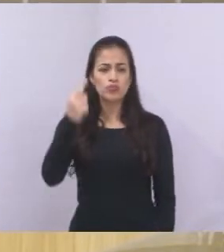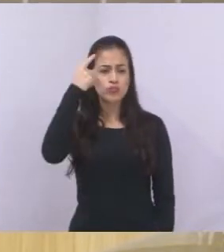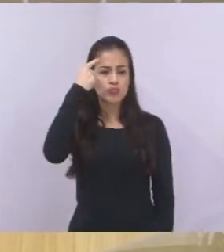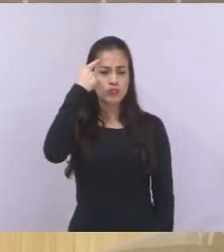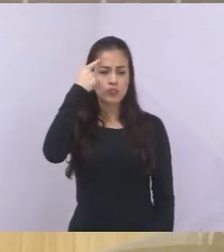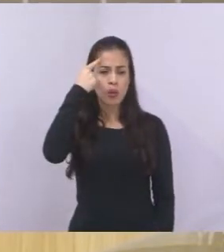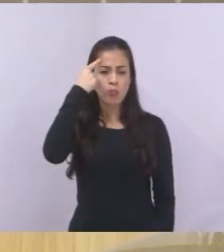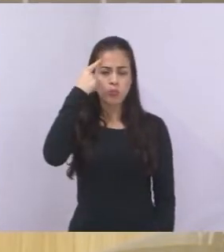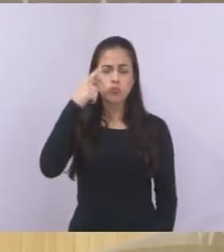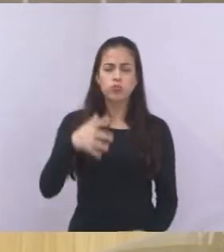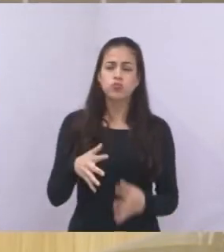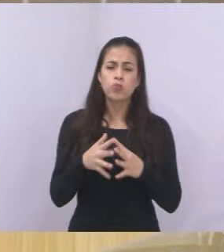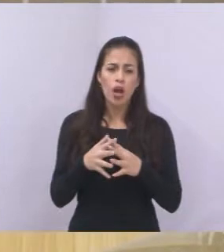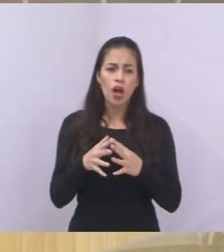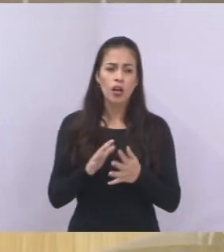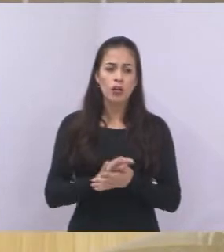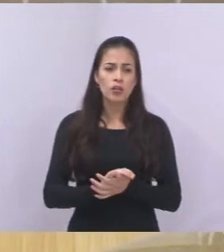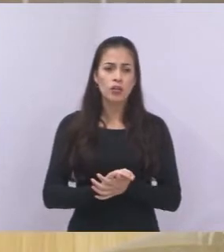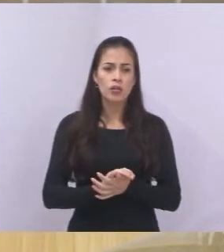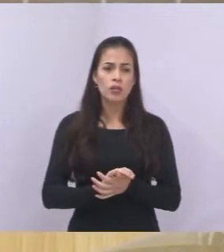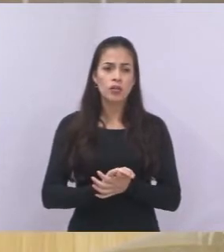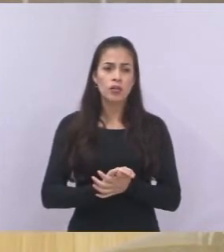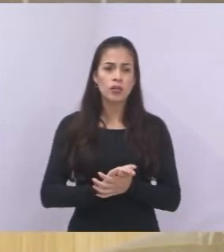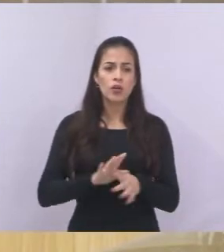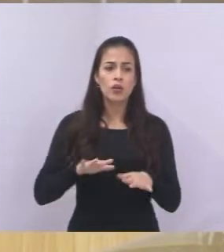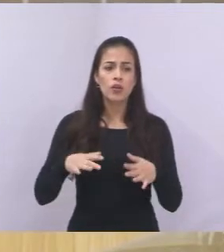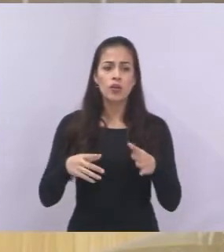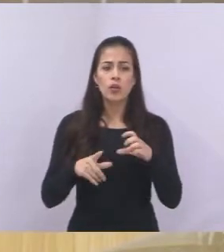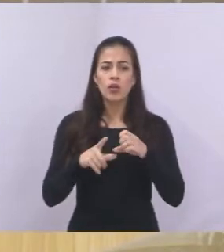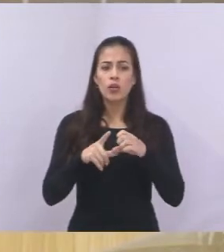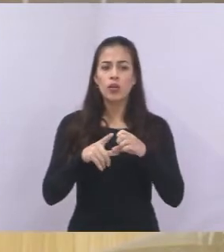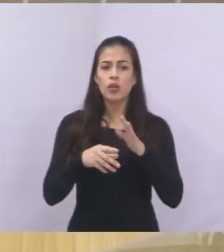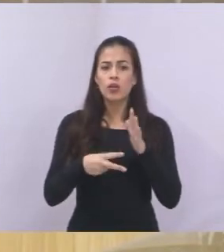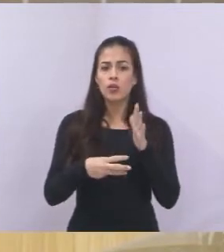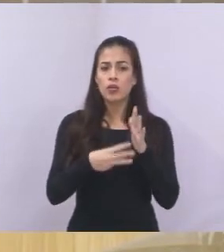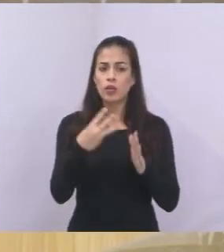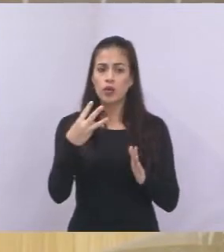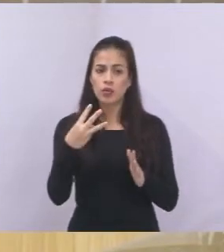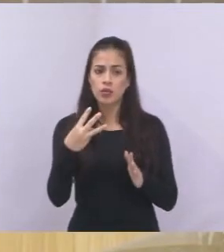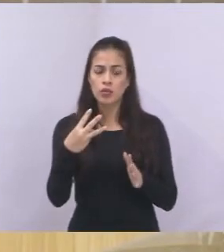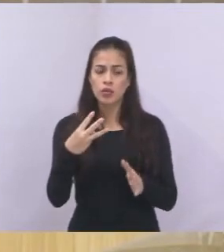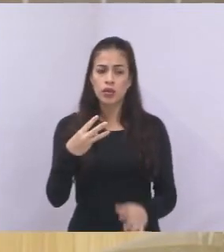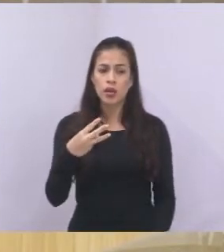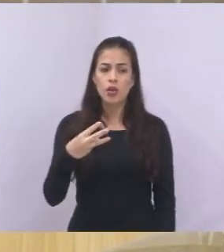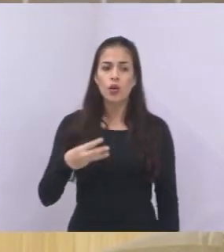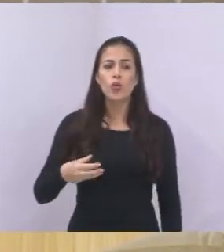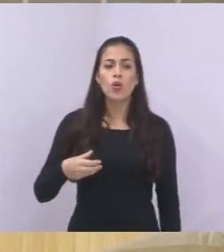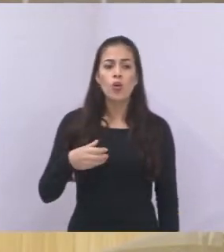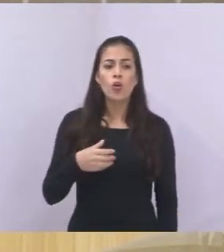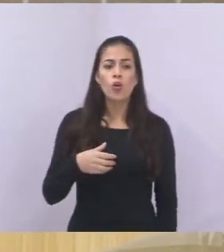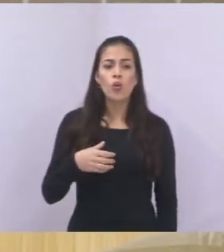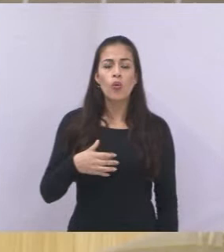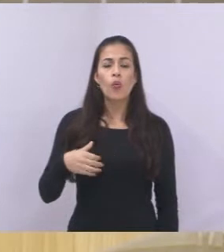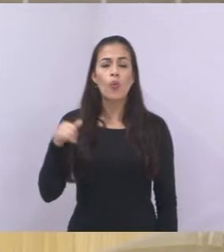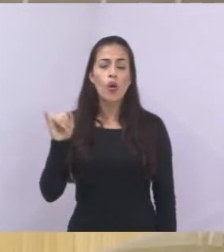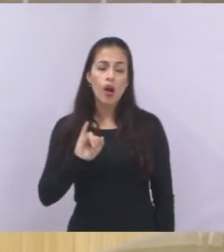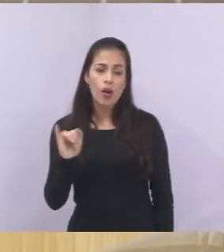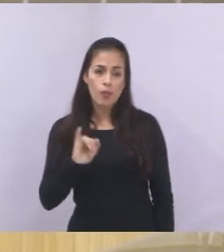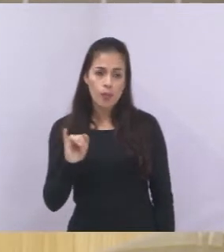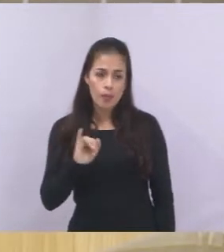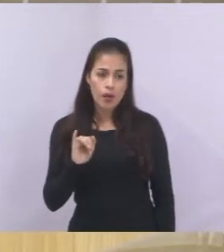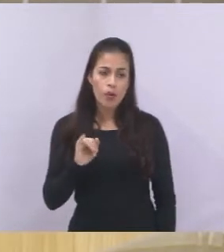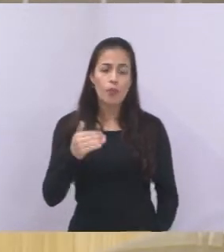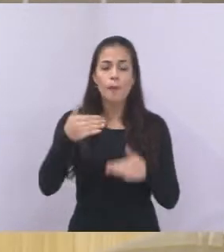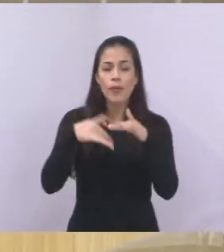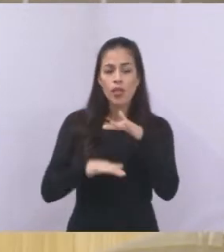grave. Inciso 3º. O irmão que de qualquer condição, menor de 21 anos ou inválido, ou